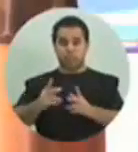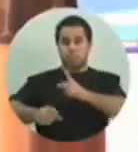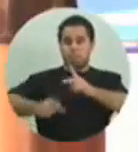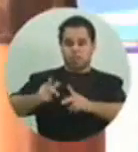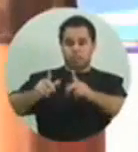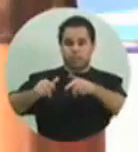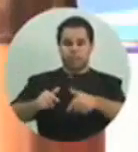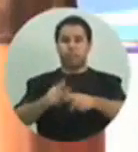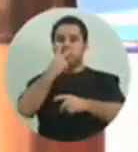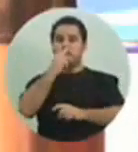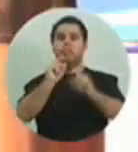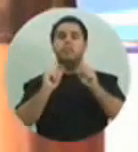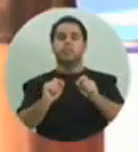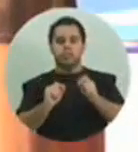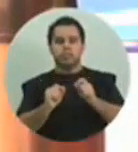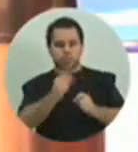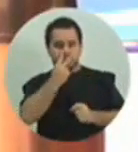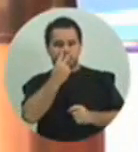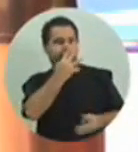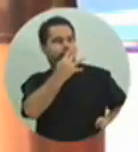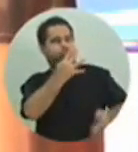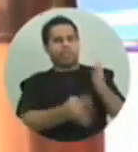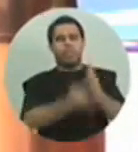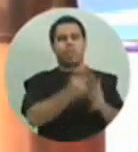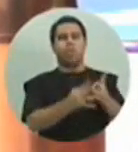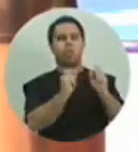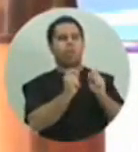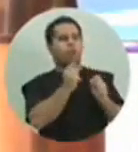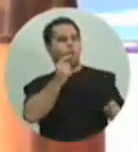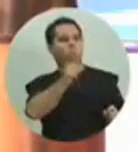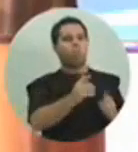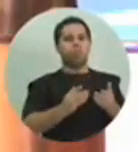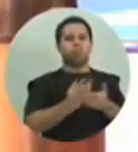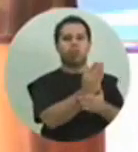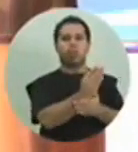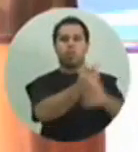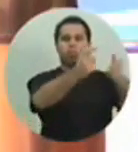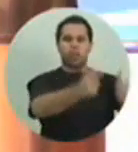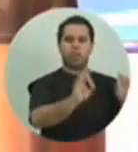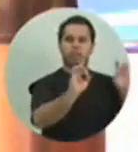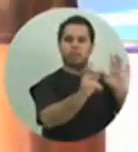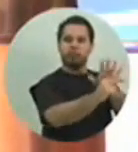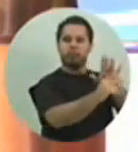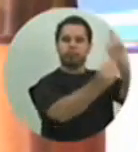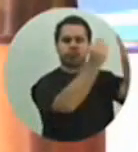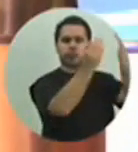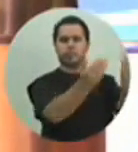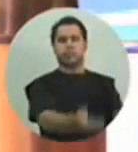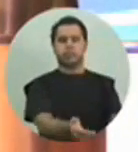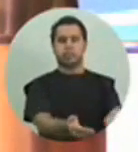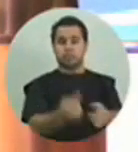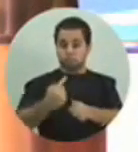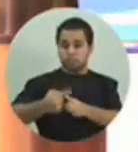E aquela atitude de escravo dentro deles os impediu de receber bênçãos